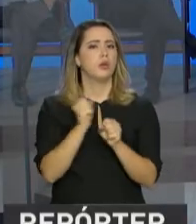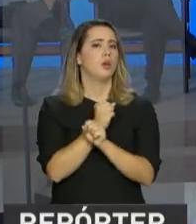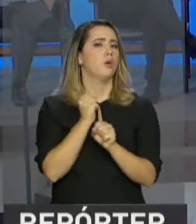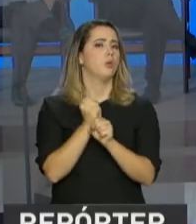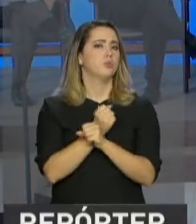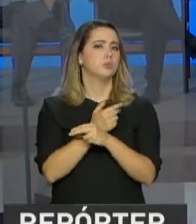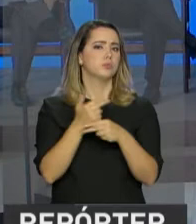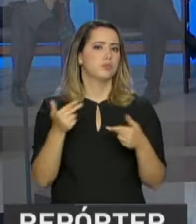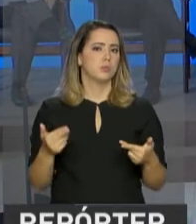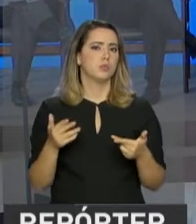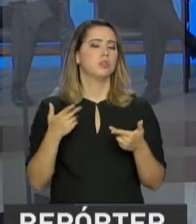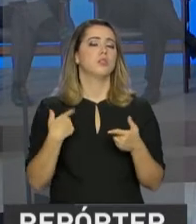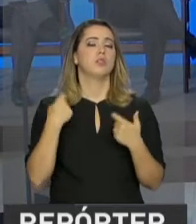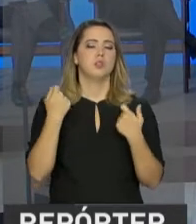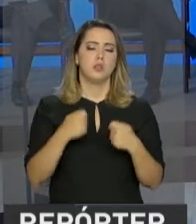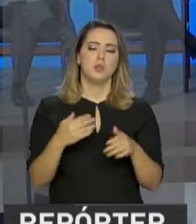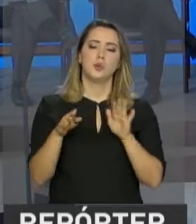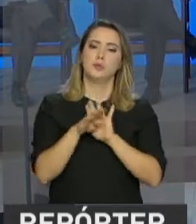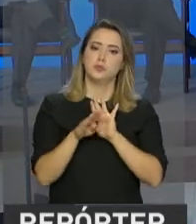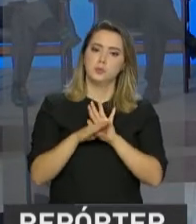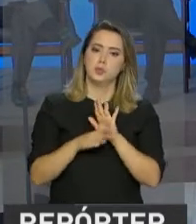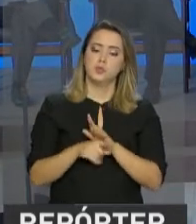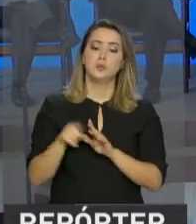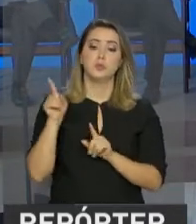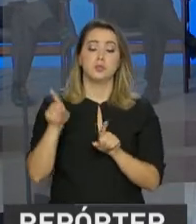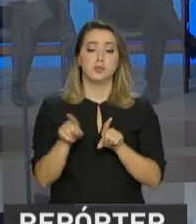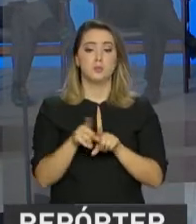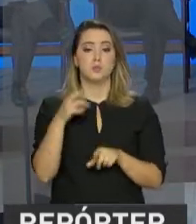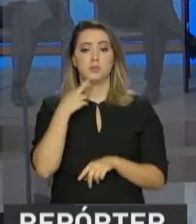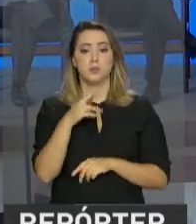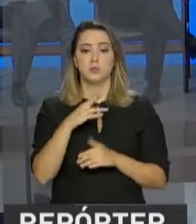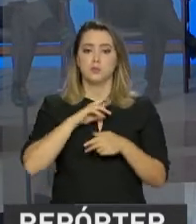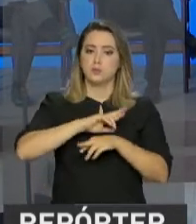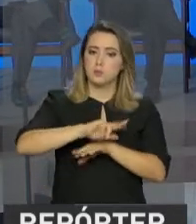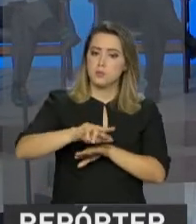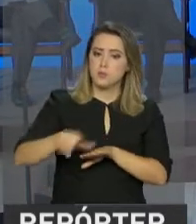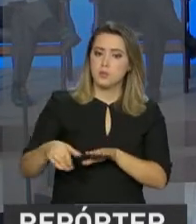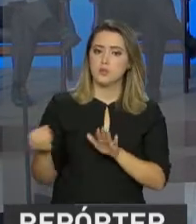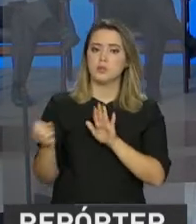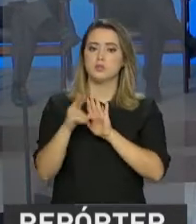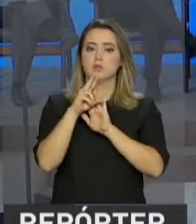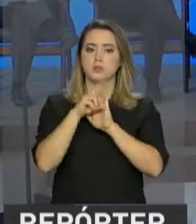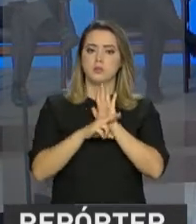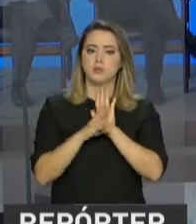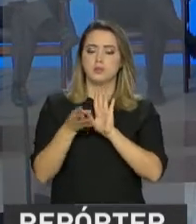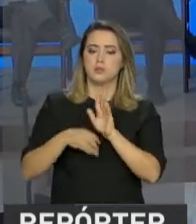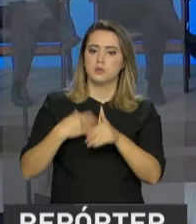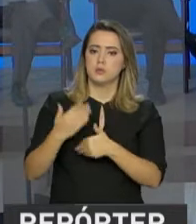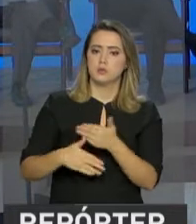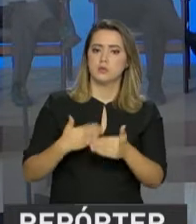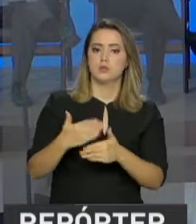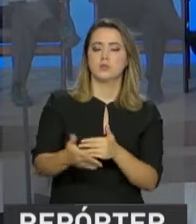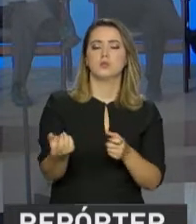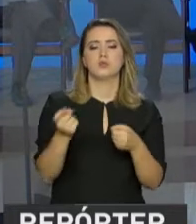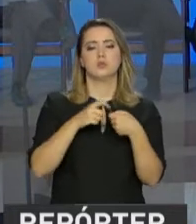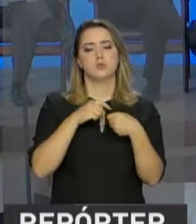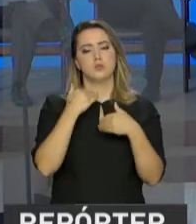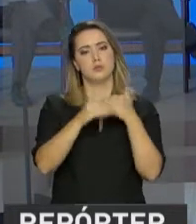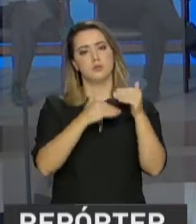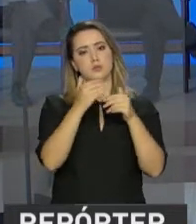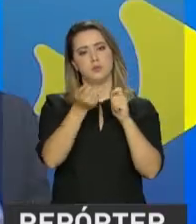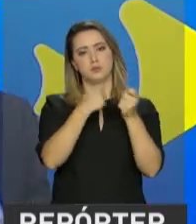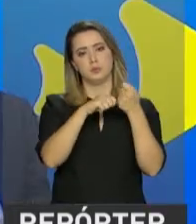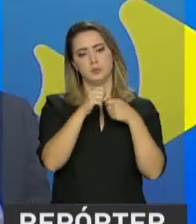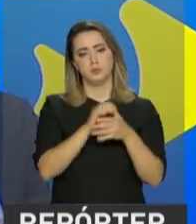e que o programa também é resultado de uma série de reformas que estão levando na recuperação da economia